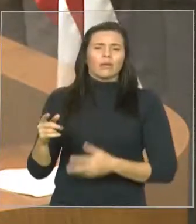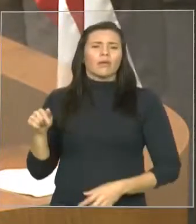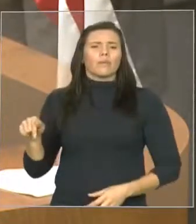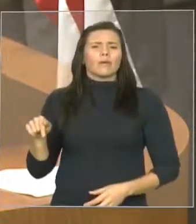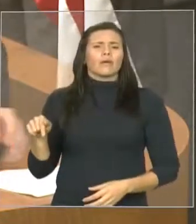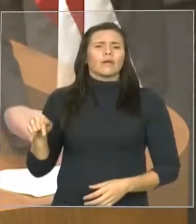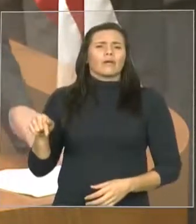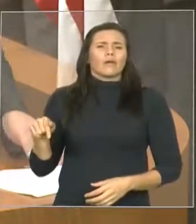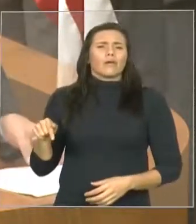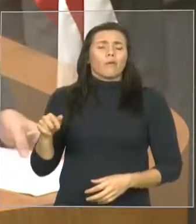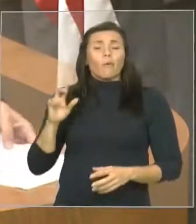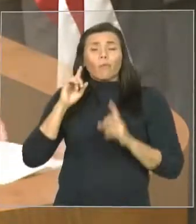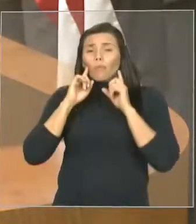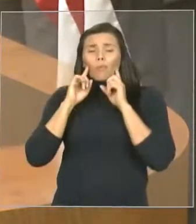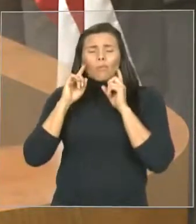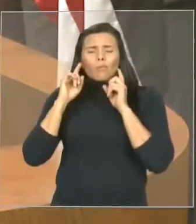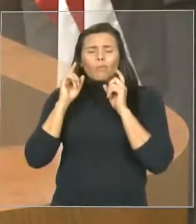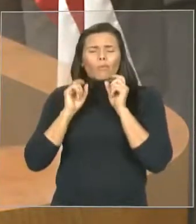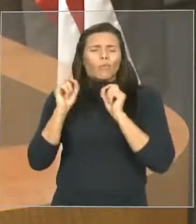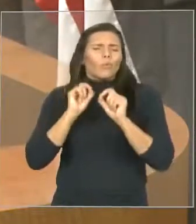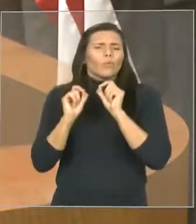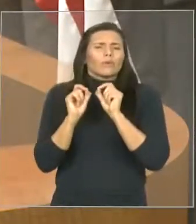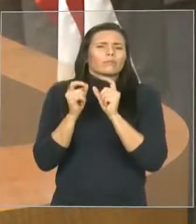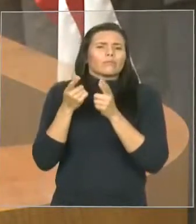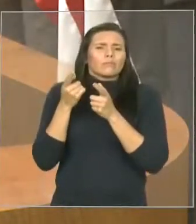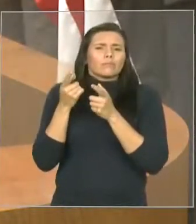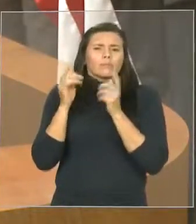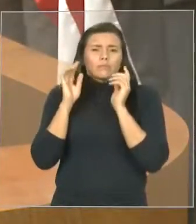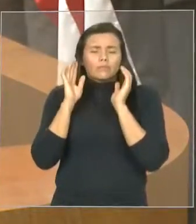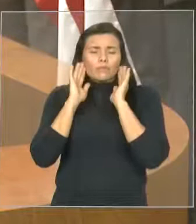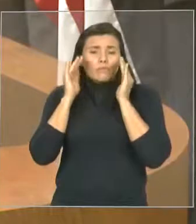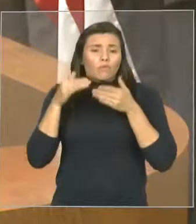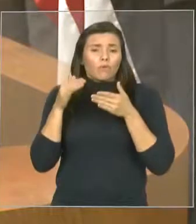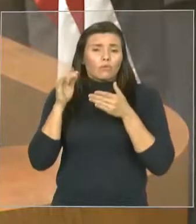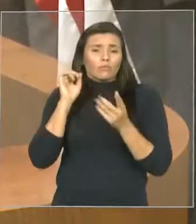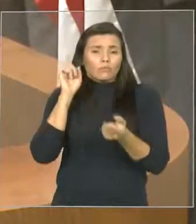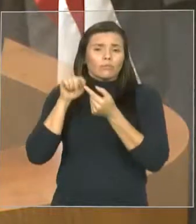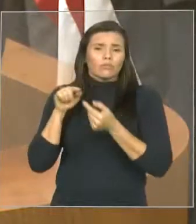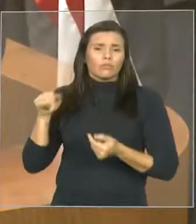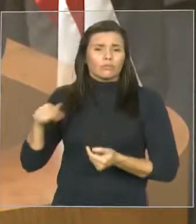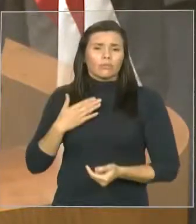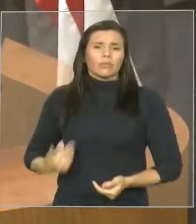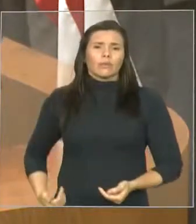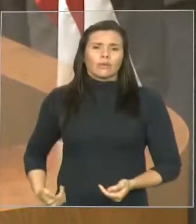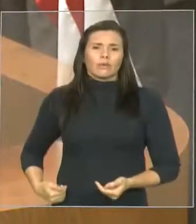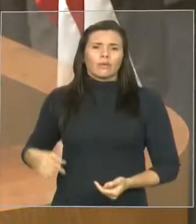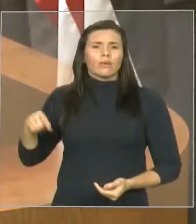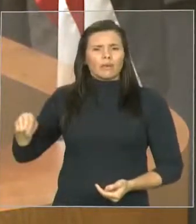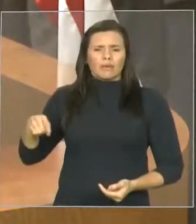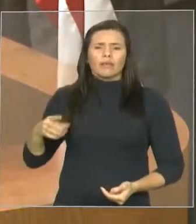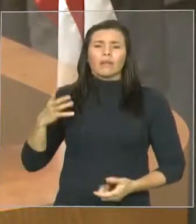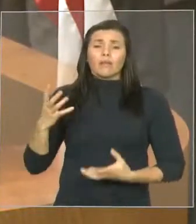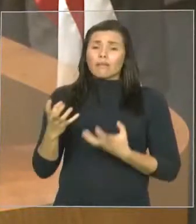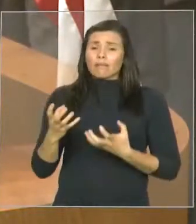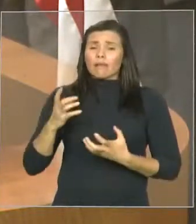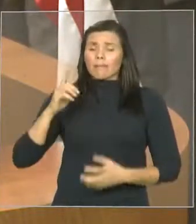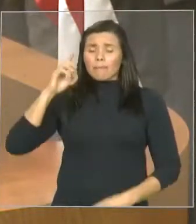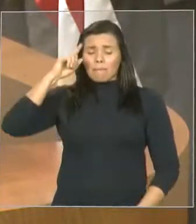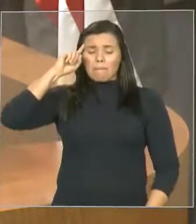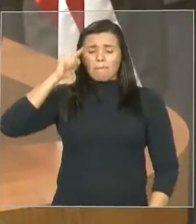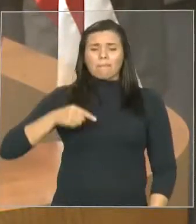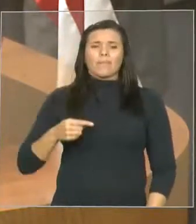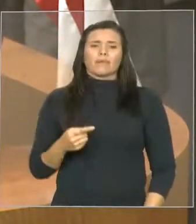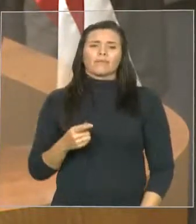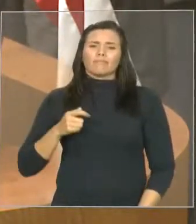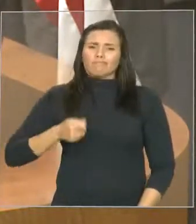disser. Porque se nós aprovarmos esses cargos em comissão, deputada Graça Paz, o que vai acontecer é que quem não rezar na cartilha